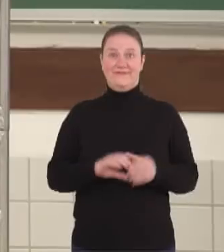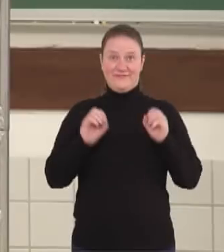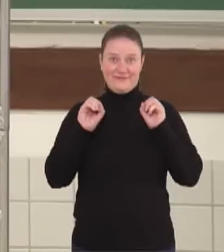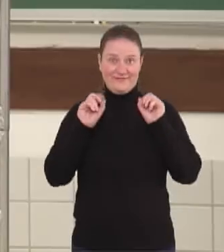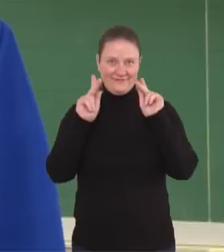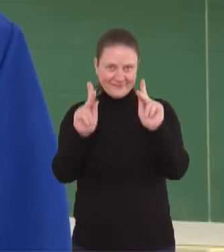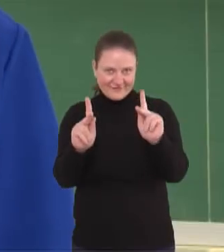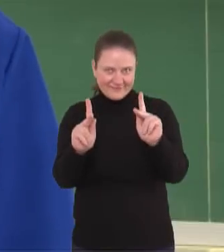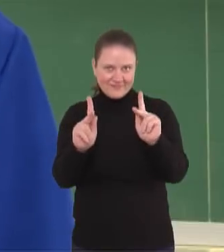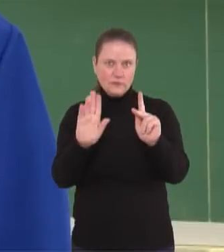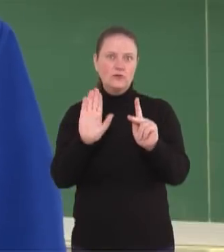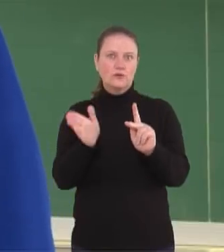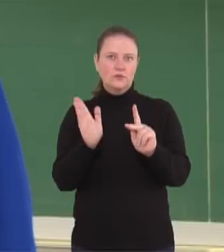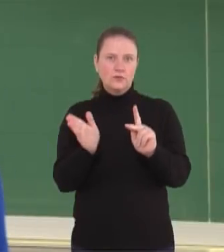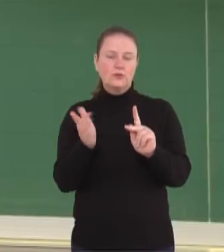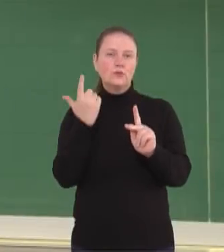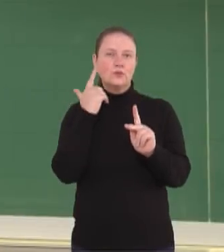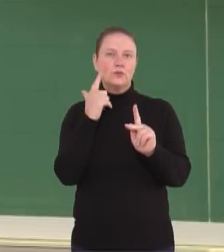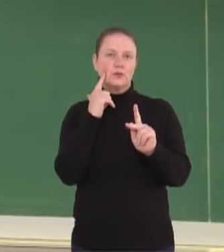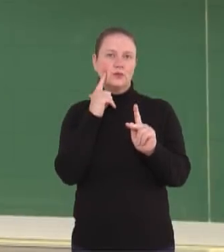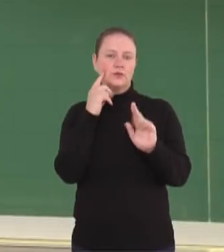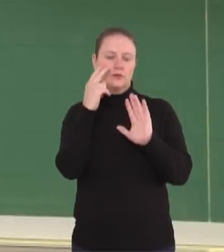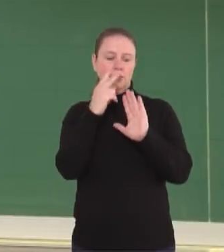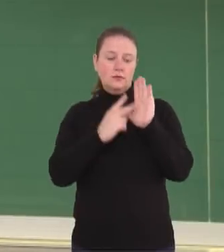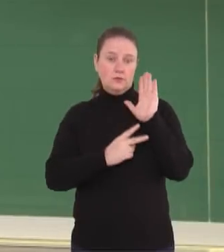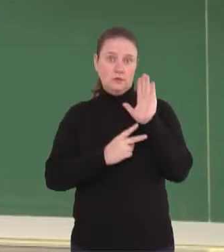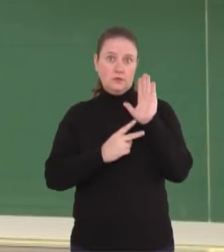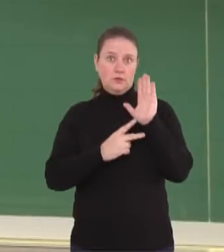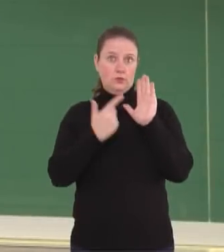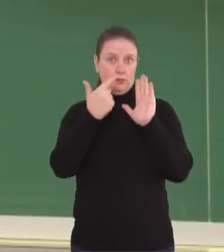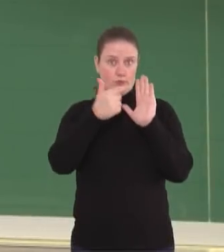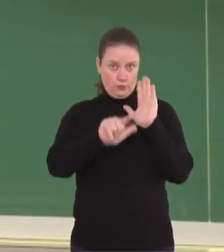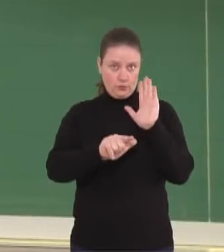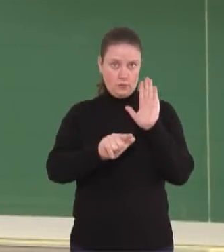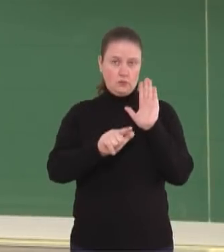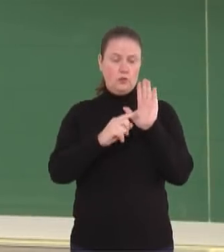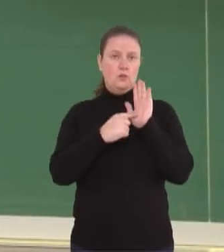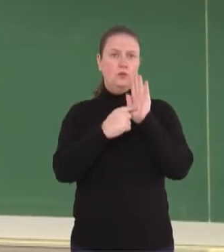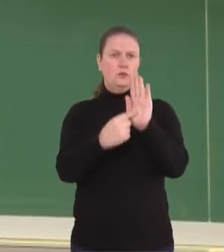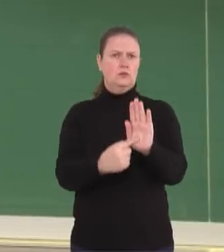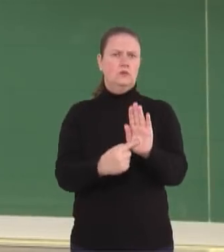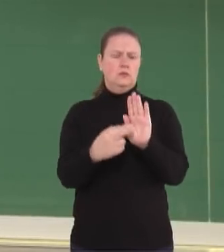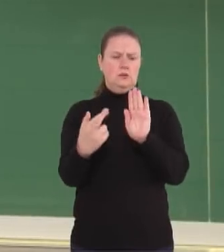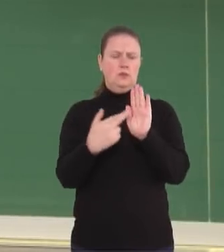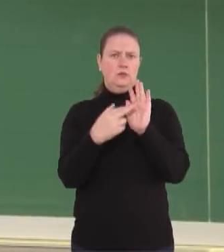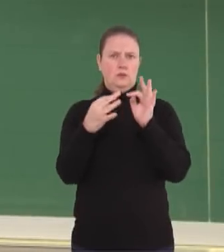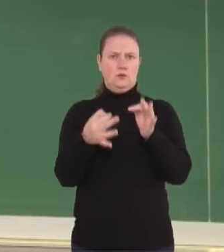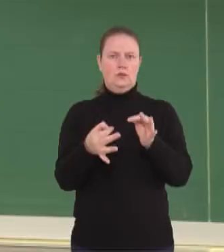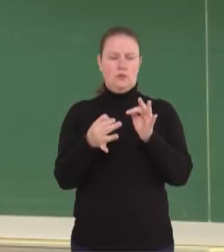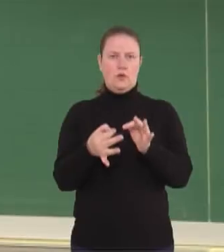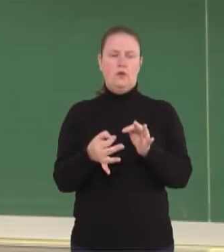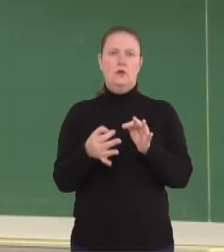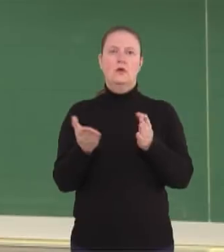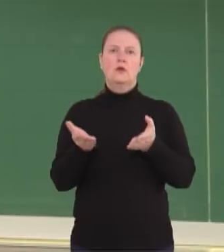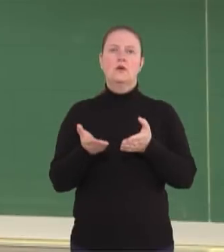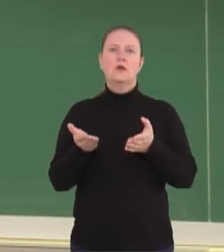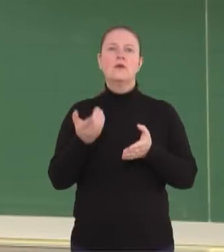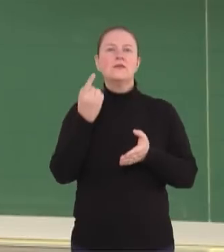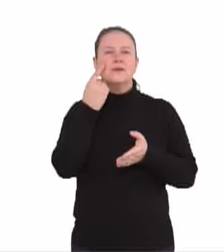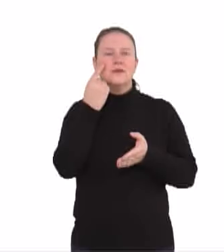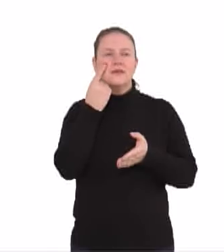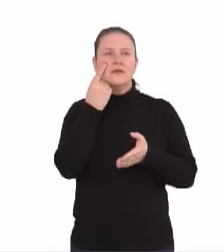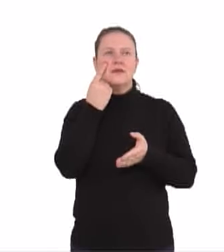Ok, pessoal? Então, agora que já conseguiram reler o slide que mostrava ali a resposta correta para essa questão, vamos ver quem conseguiu